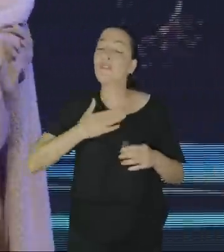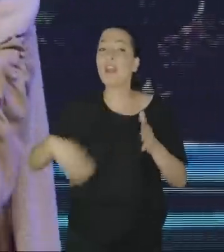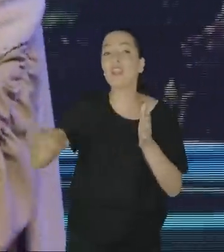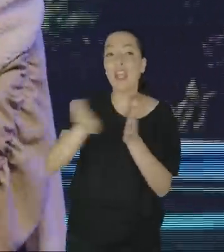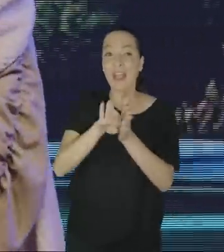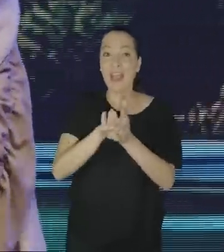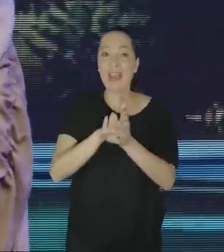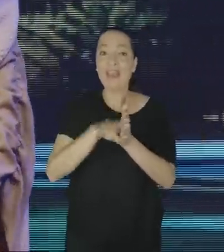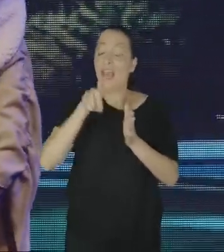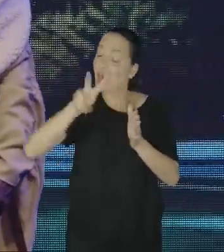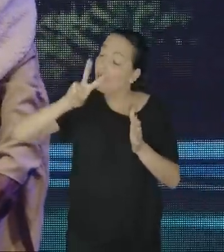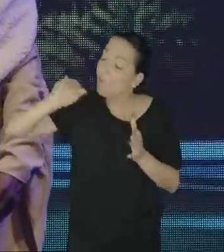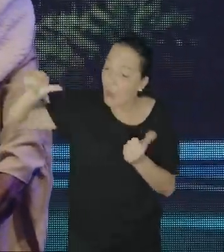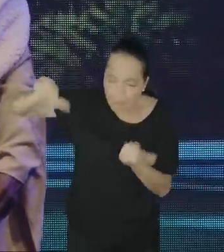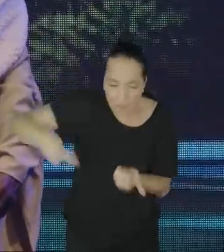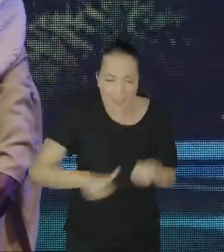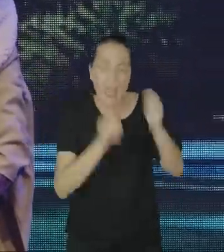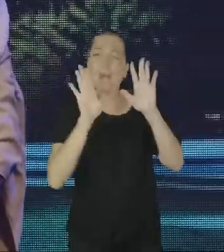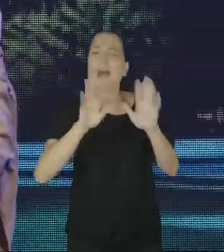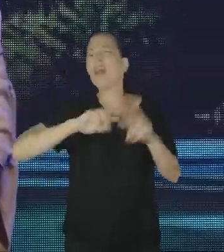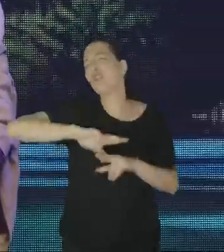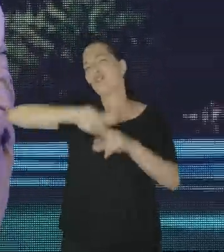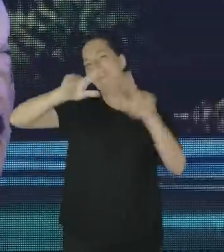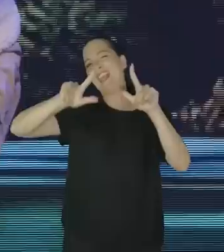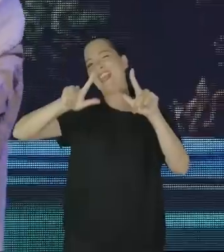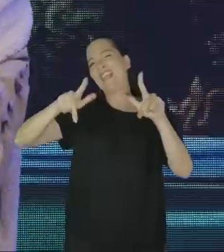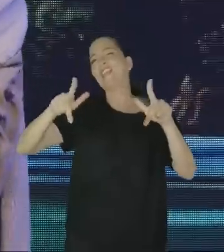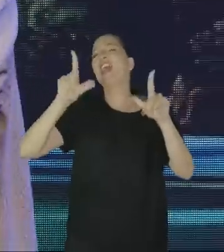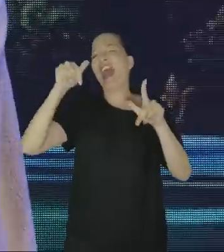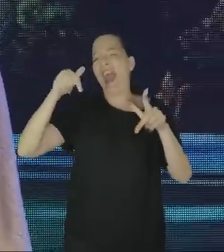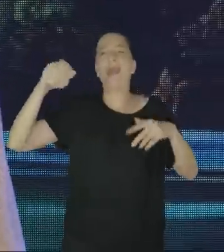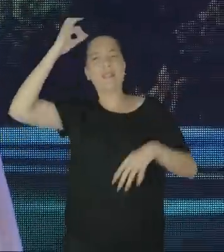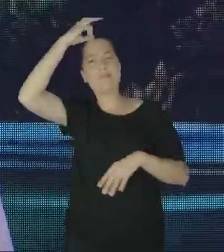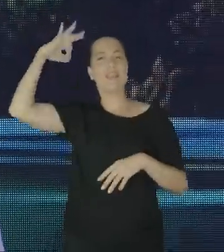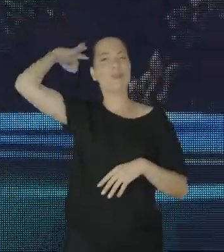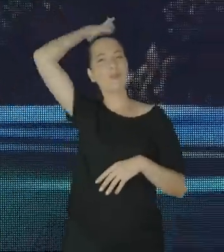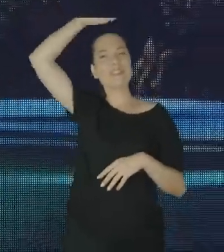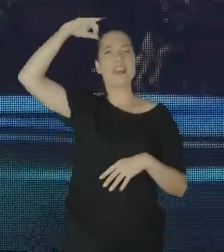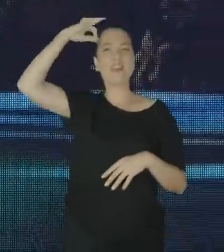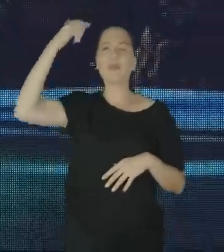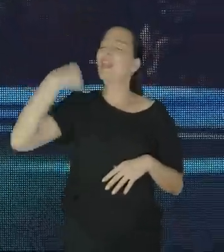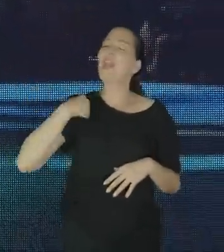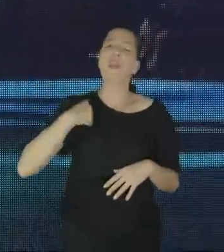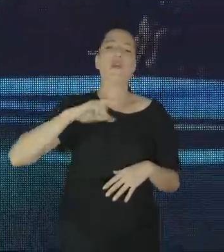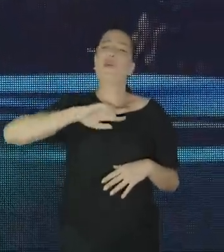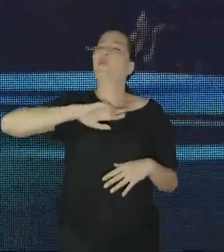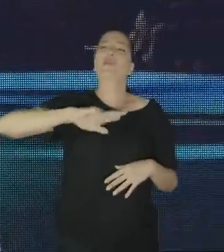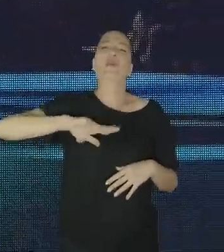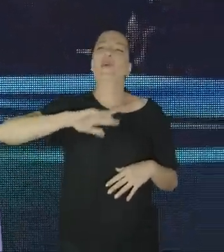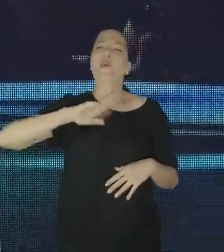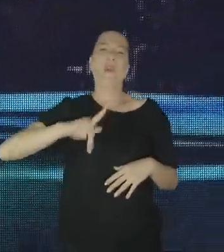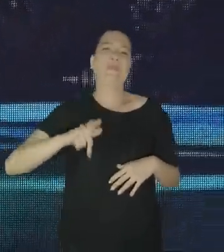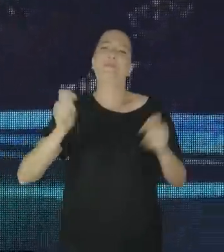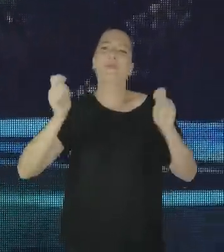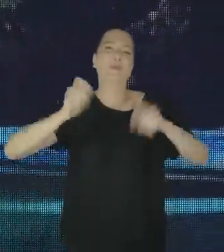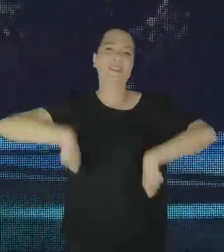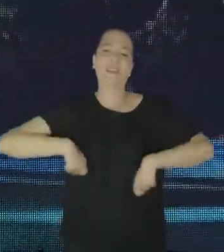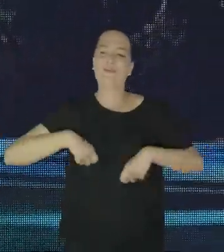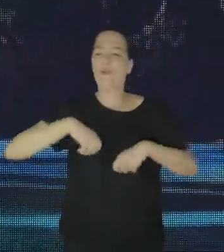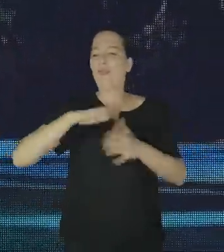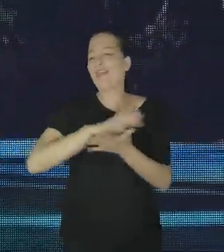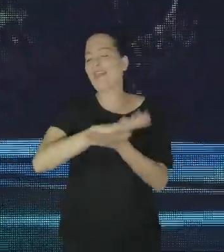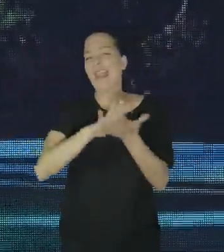batizará com o fogo do Espírito Santo, e eu não sou digno sequer desamarrar as suas sandálias.